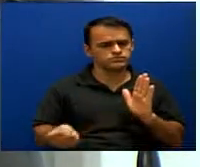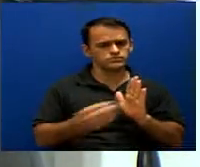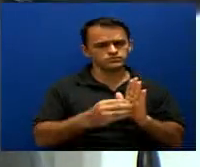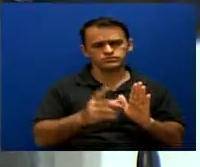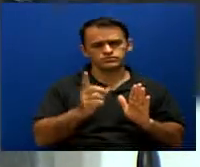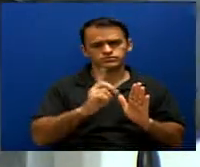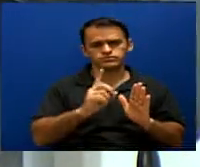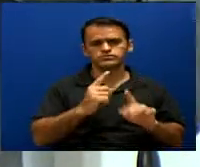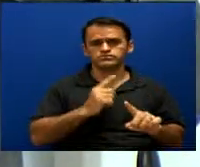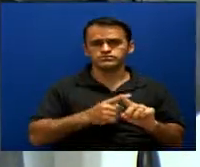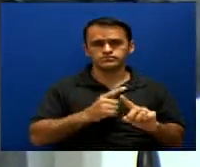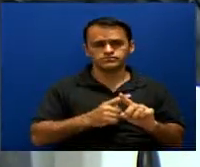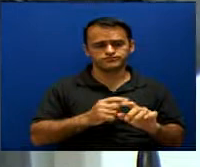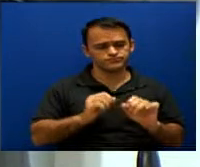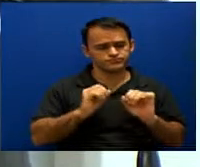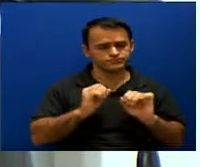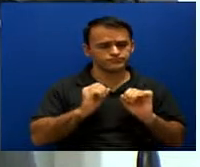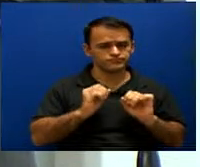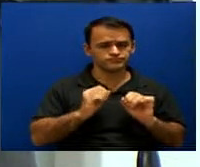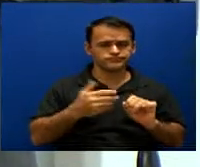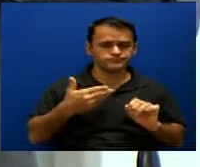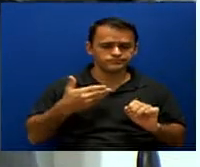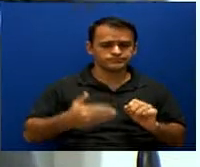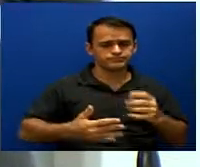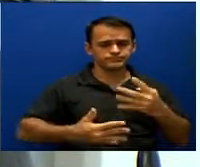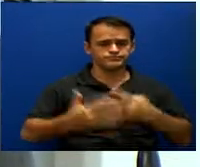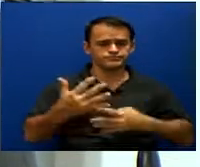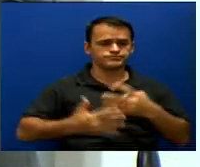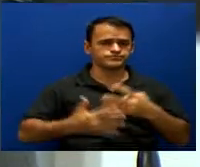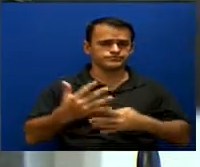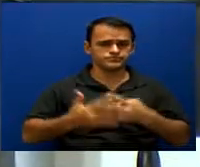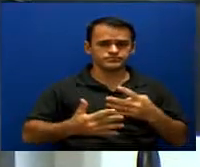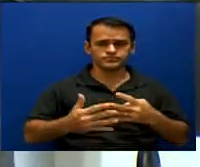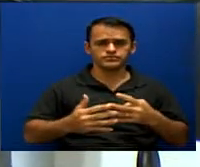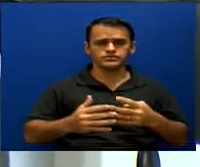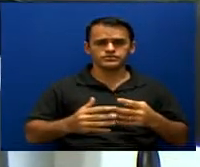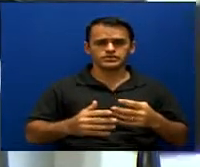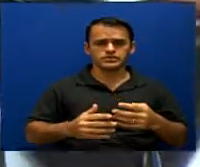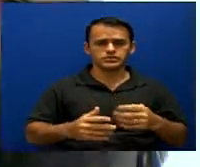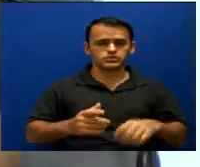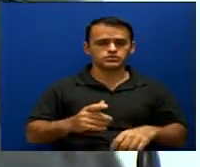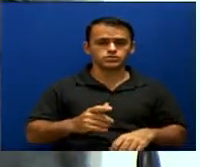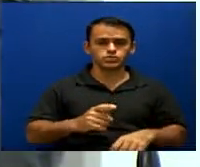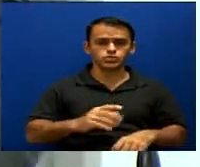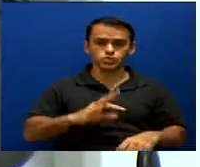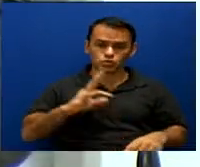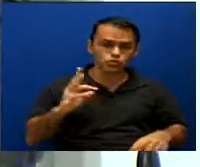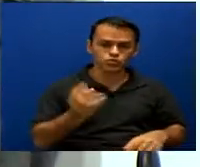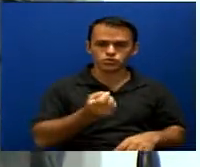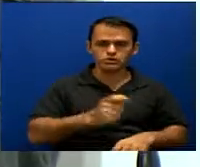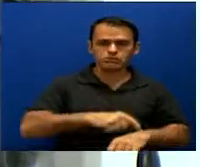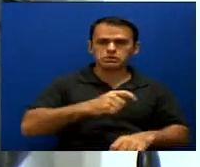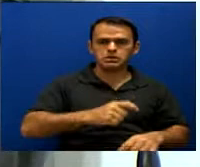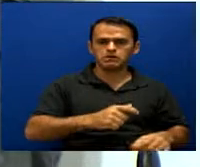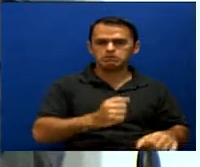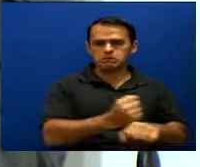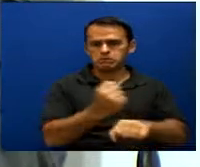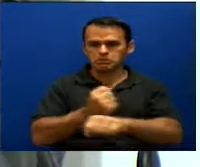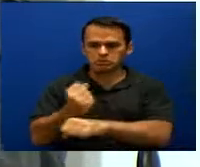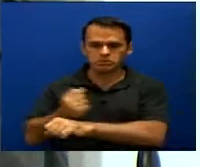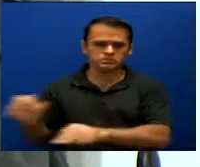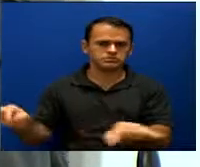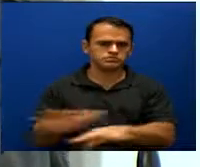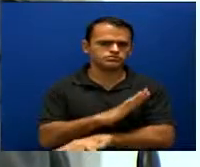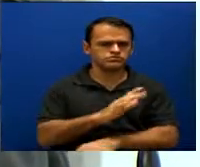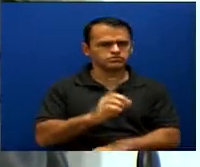não sobrecarregue no orçamento implantar tudo de uma vez. O Correio faz um estudo, a